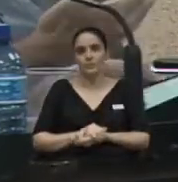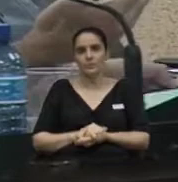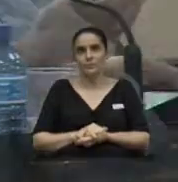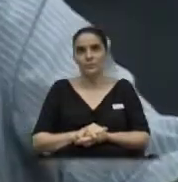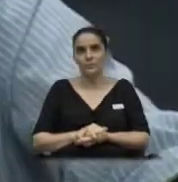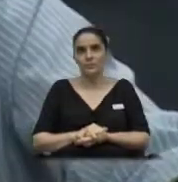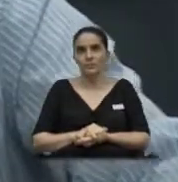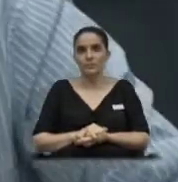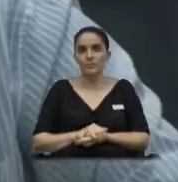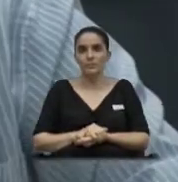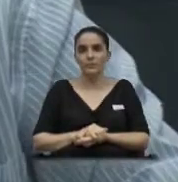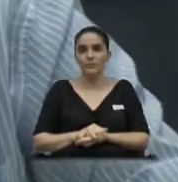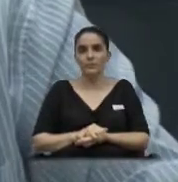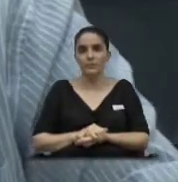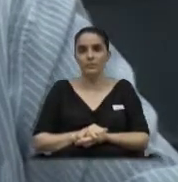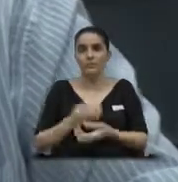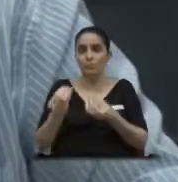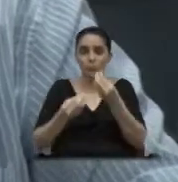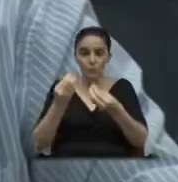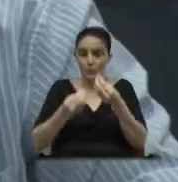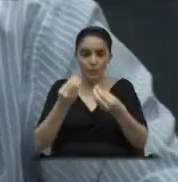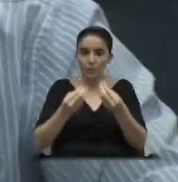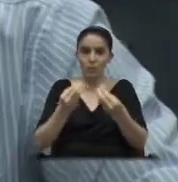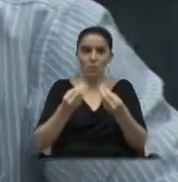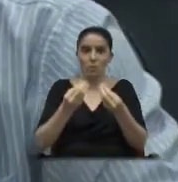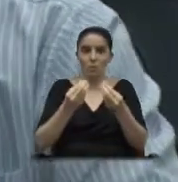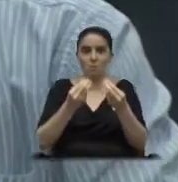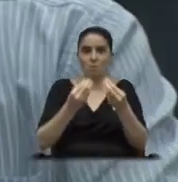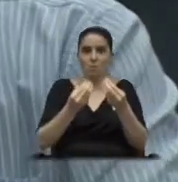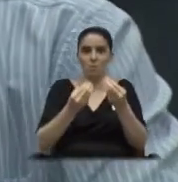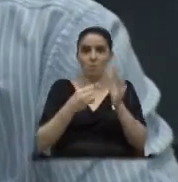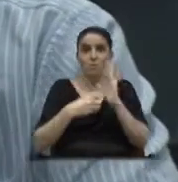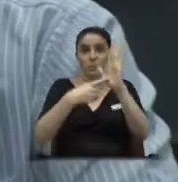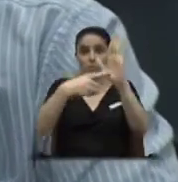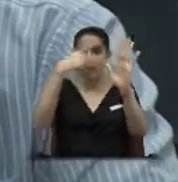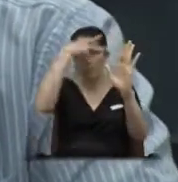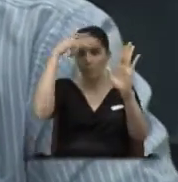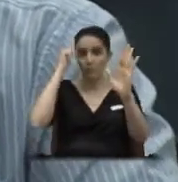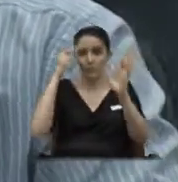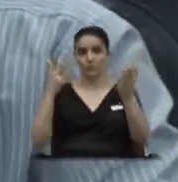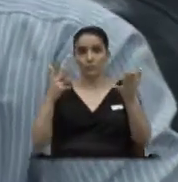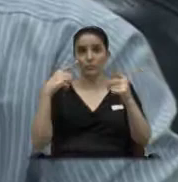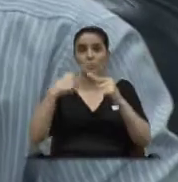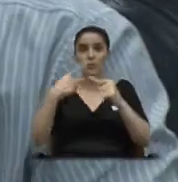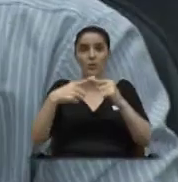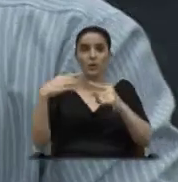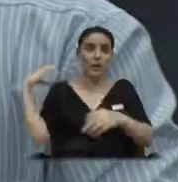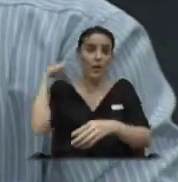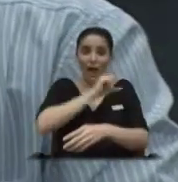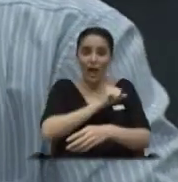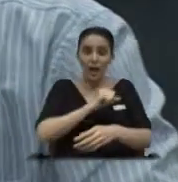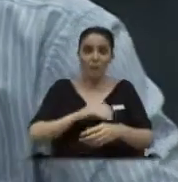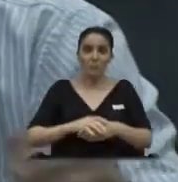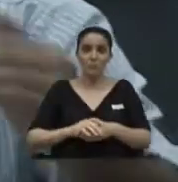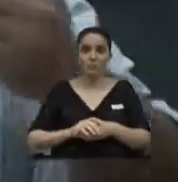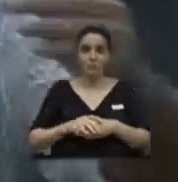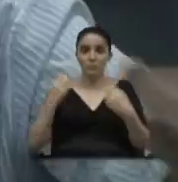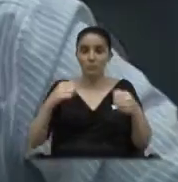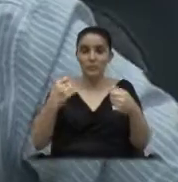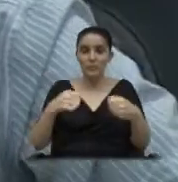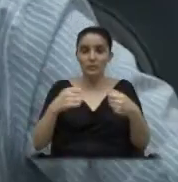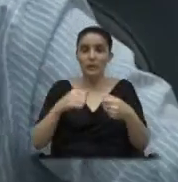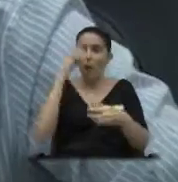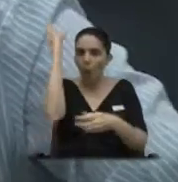precisar ir novamente e não dá tempo fazer a inscrição. E também, na mesma pergunta, como já